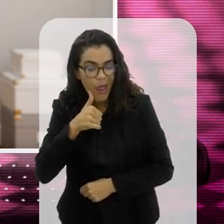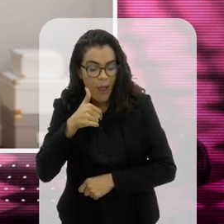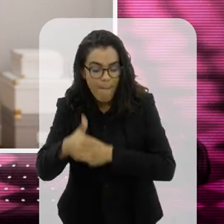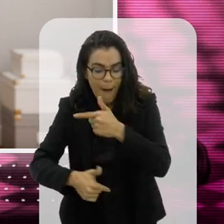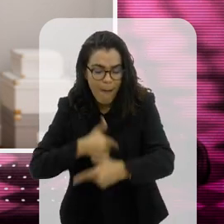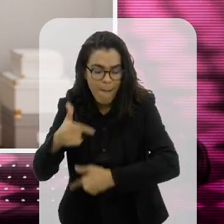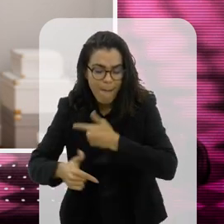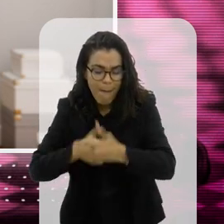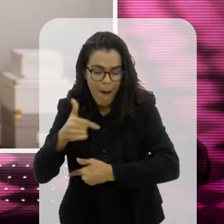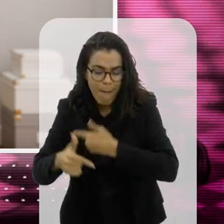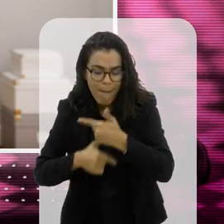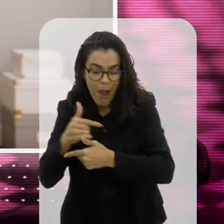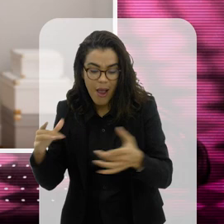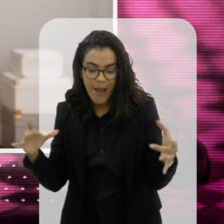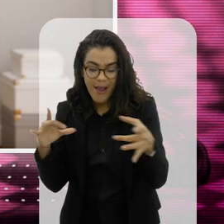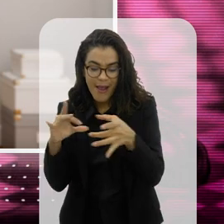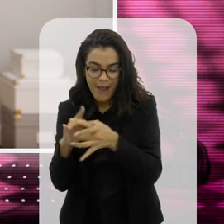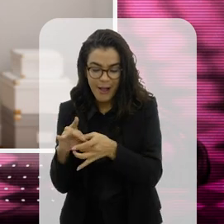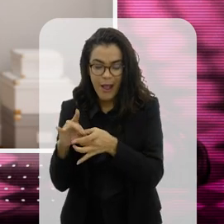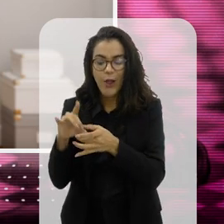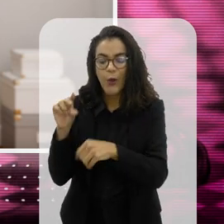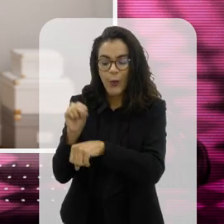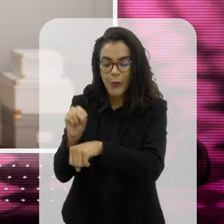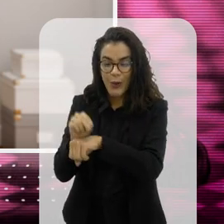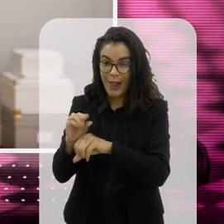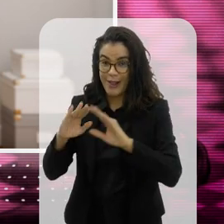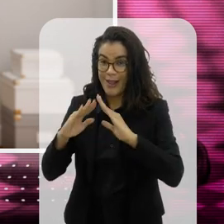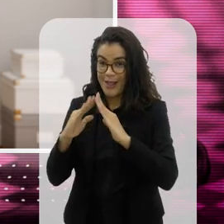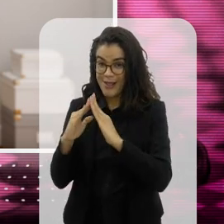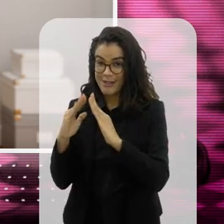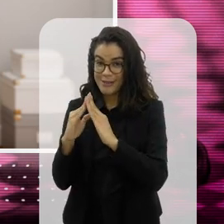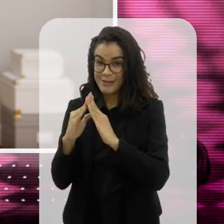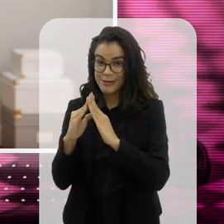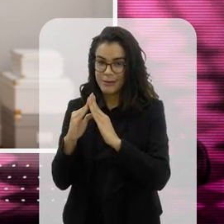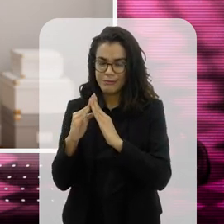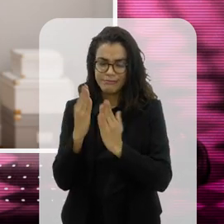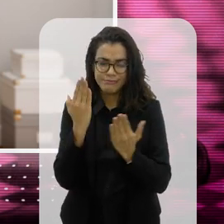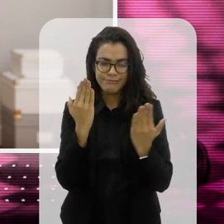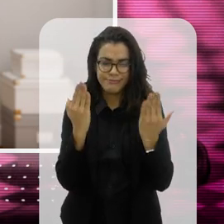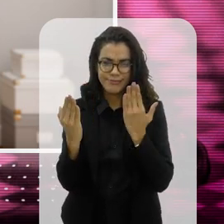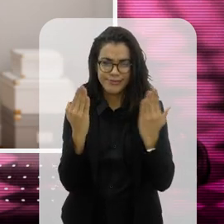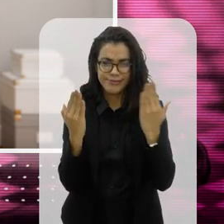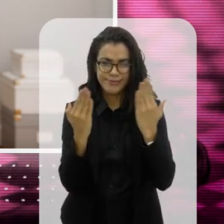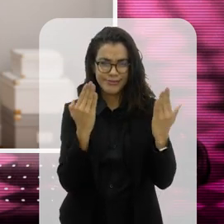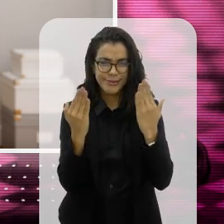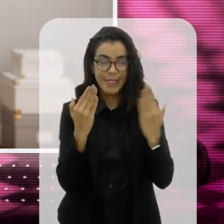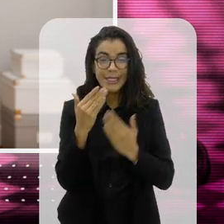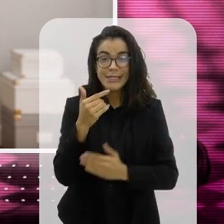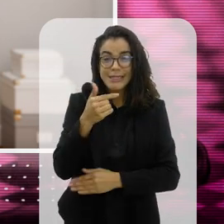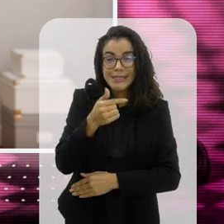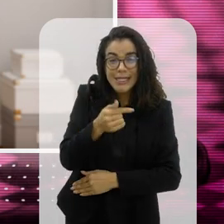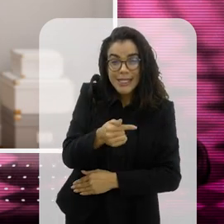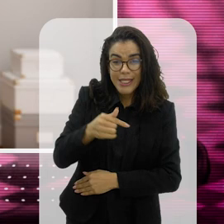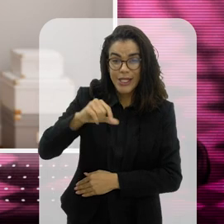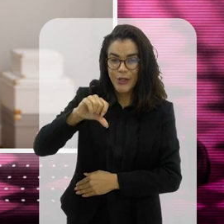mulheres realizam alguma atividade relacionada a afazeres domésticos, essa proporção foi